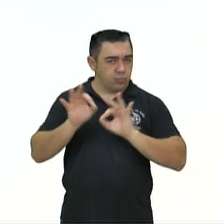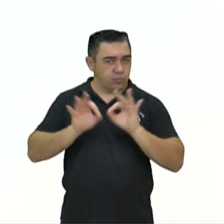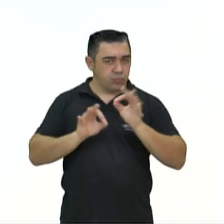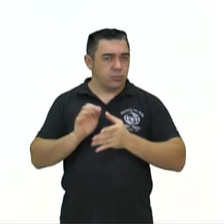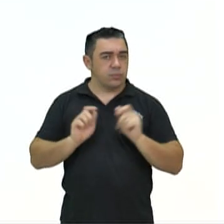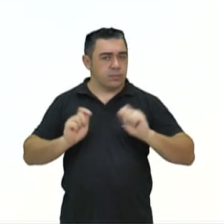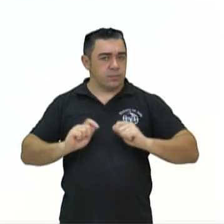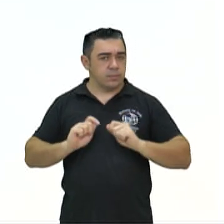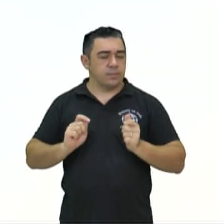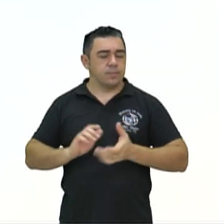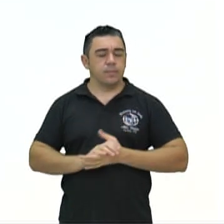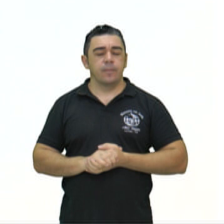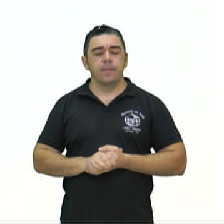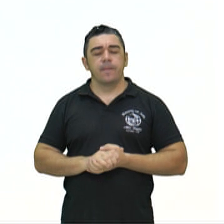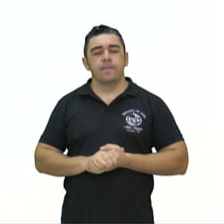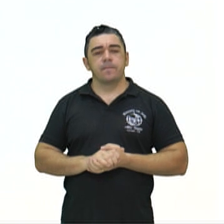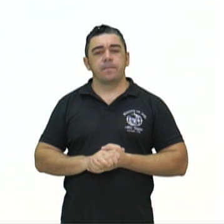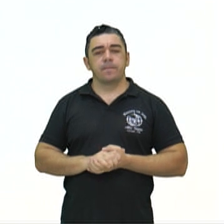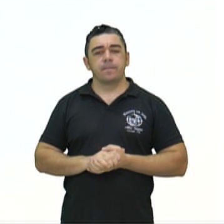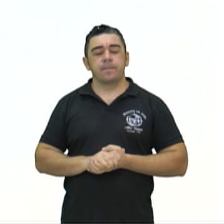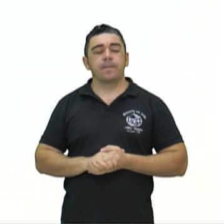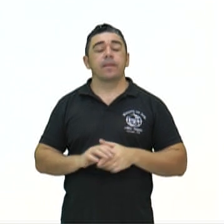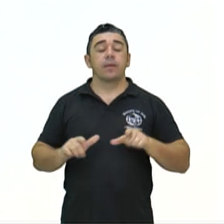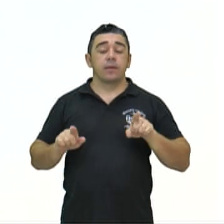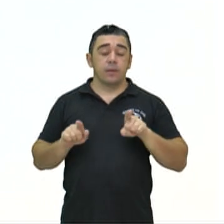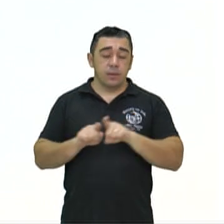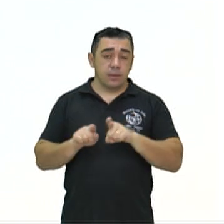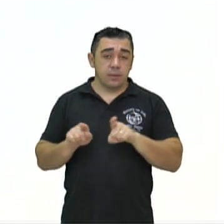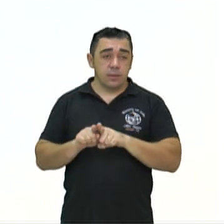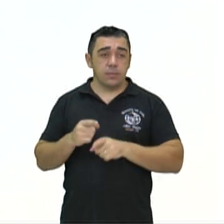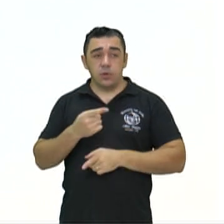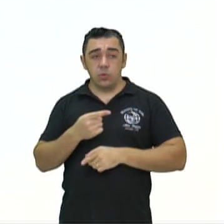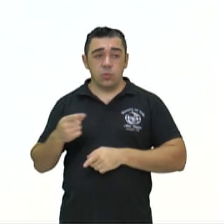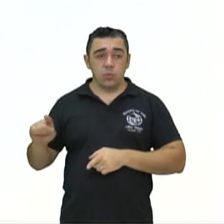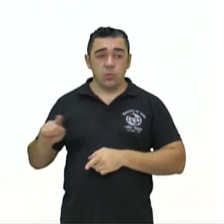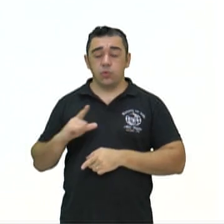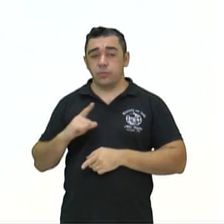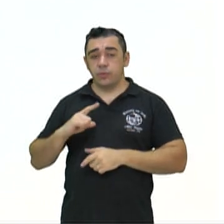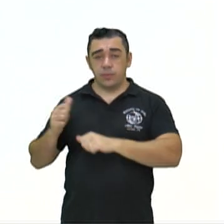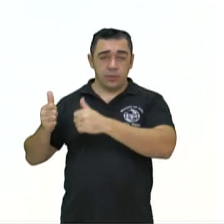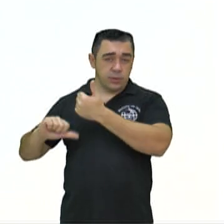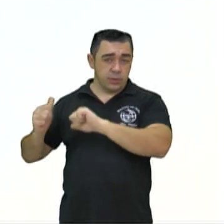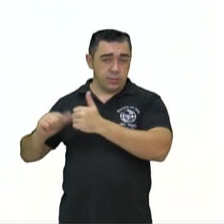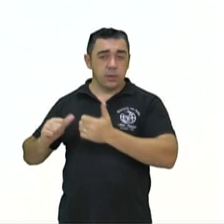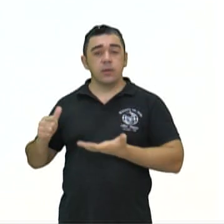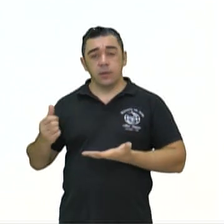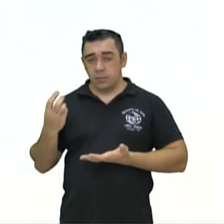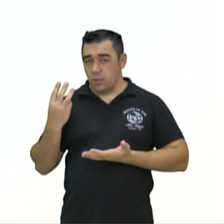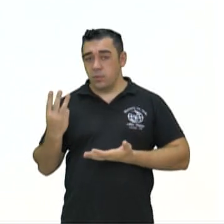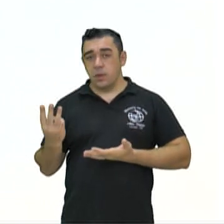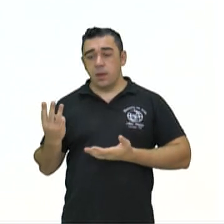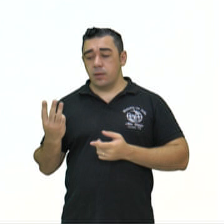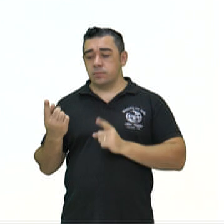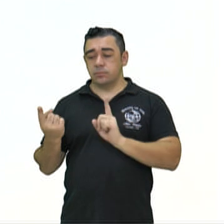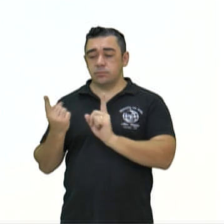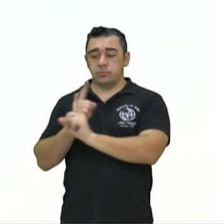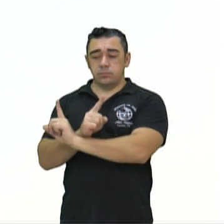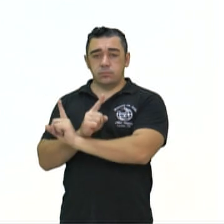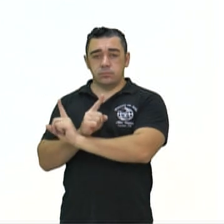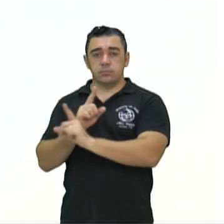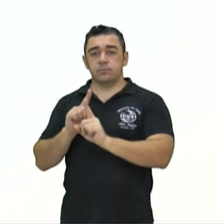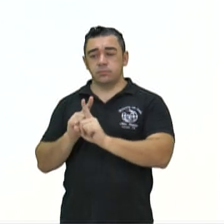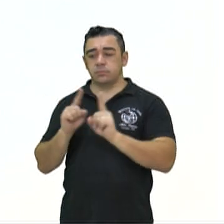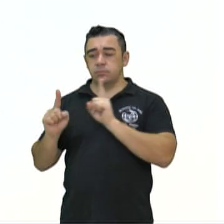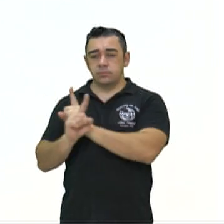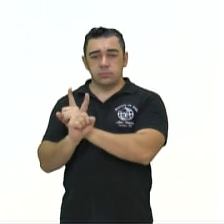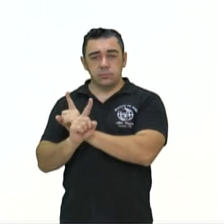4 possibilidades de estar trocando eles de lugar entre si. E os de química, mesma coisa, só que eu tenho